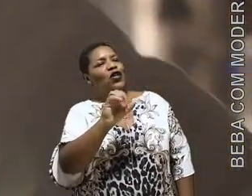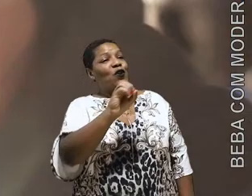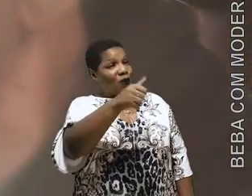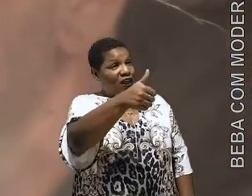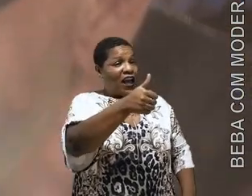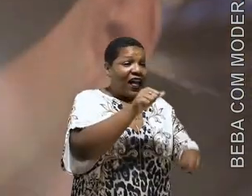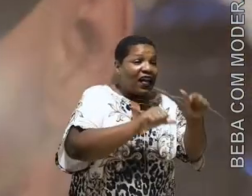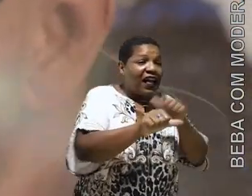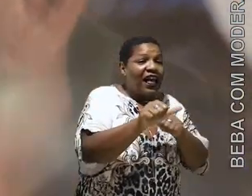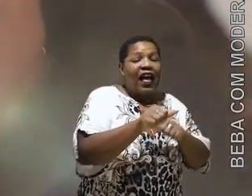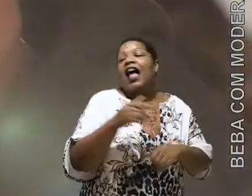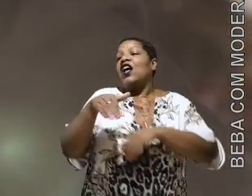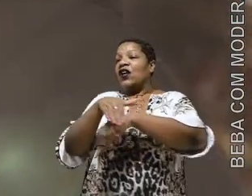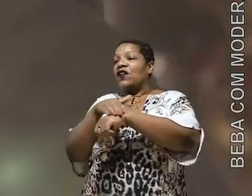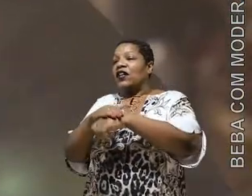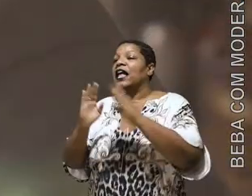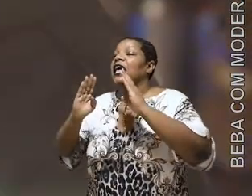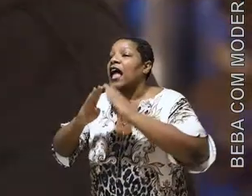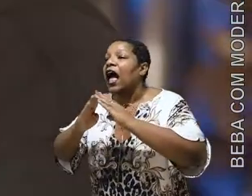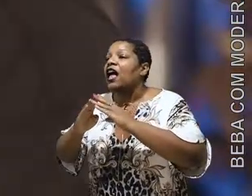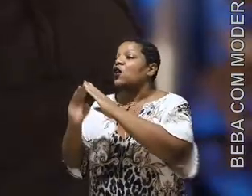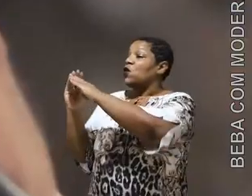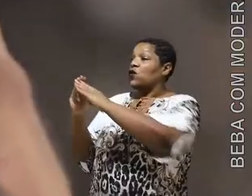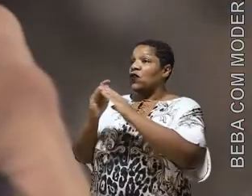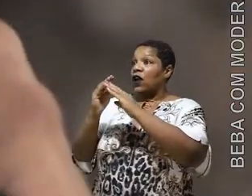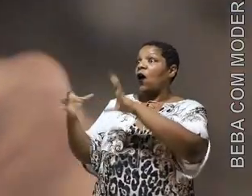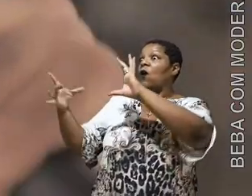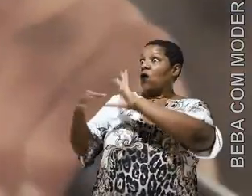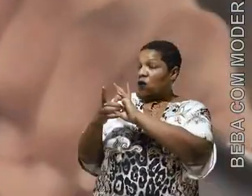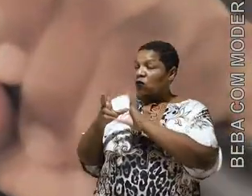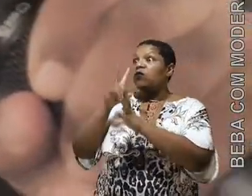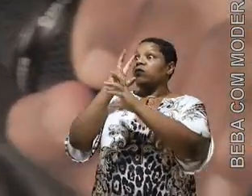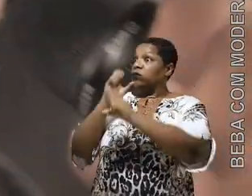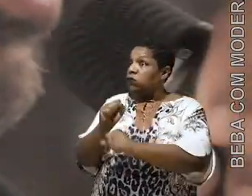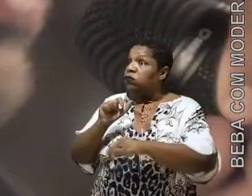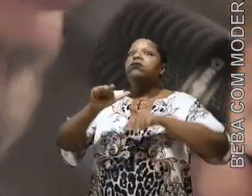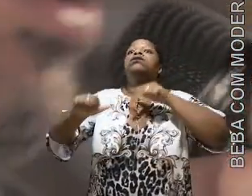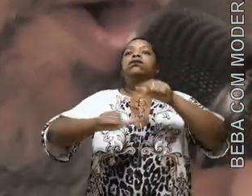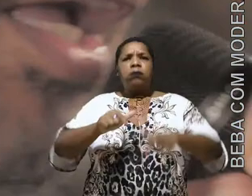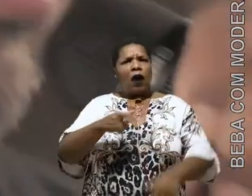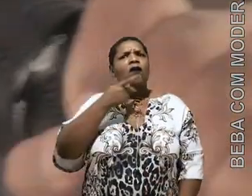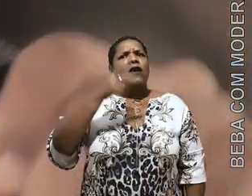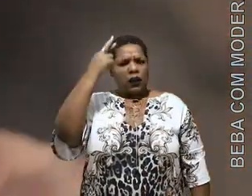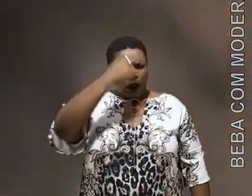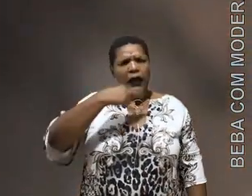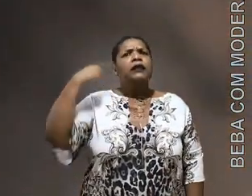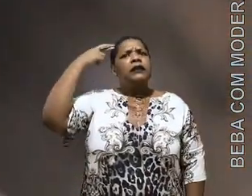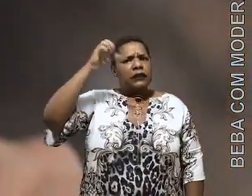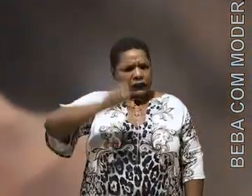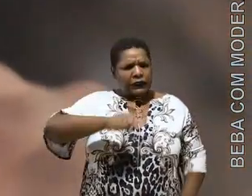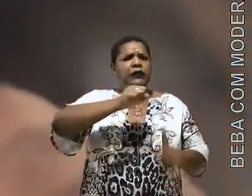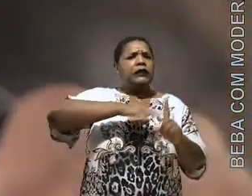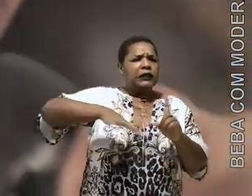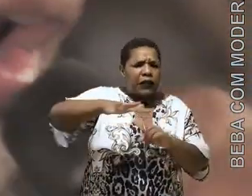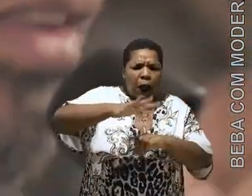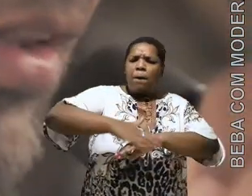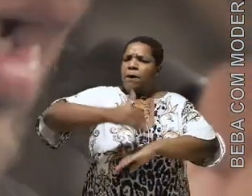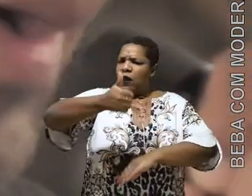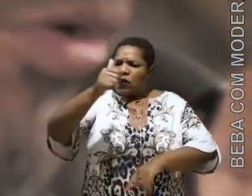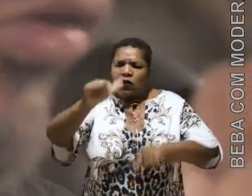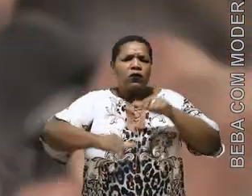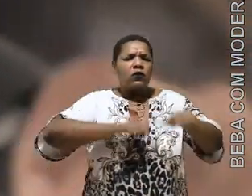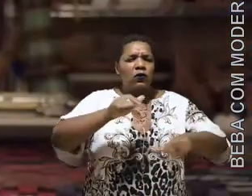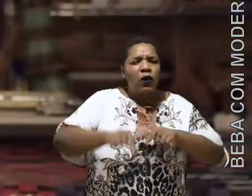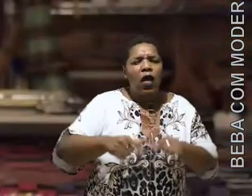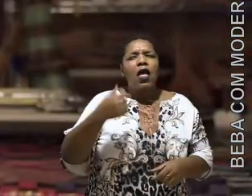sarau do Binho bem o diálogo em casa inclusive é força do Elo da Corrente até no trabalho questão racial social